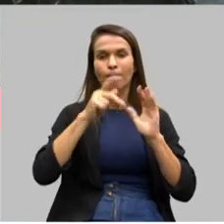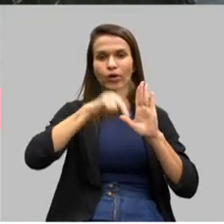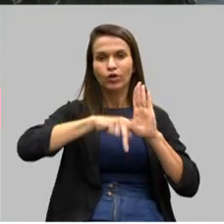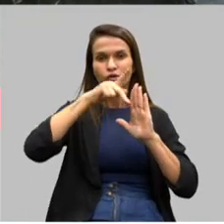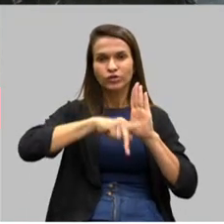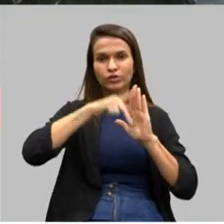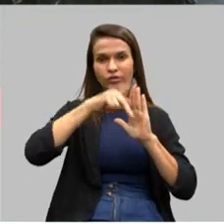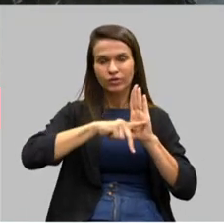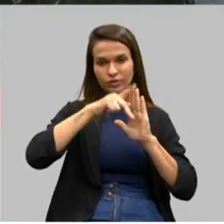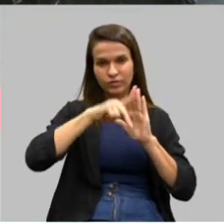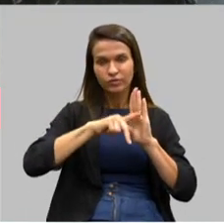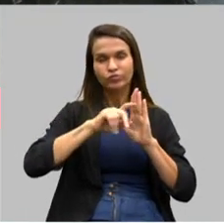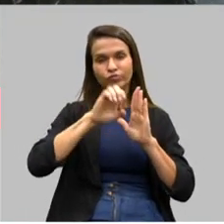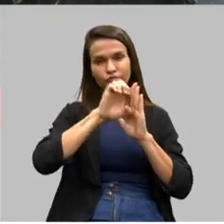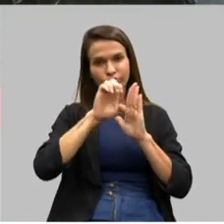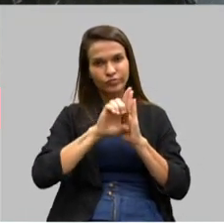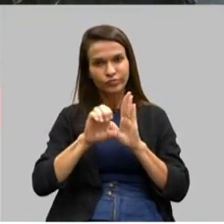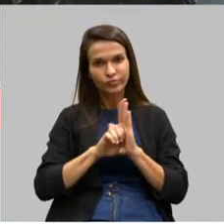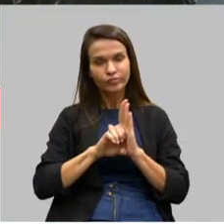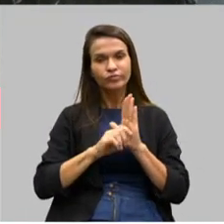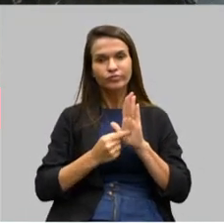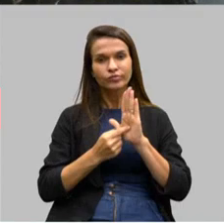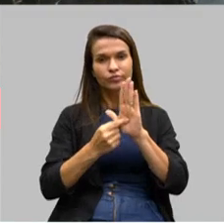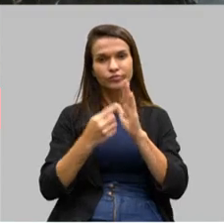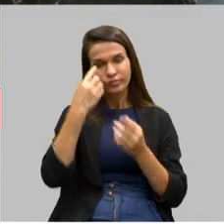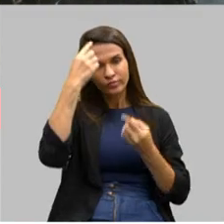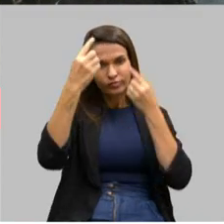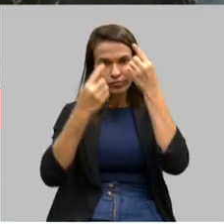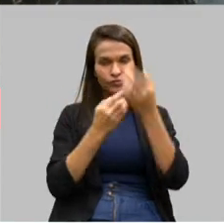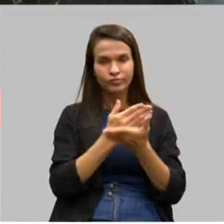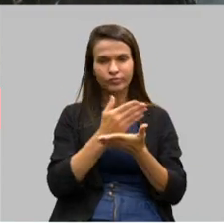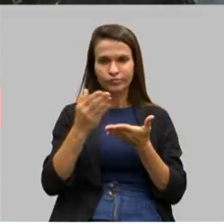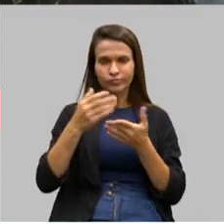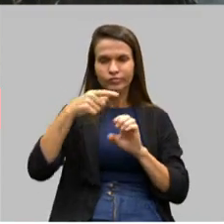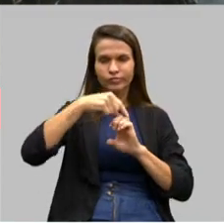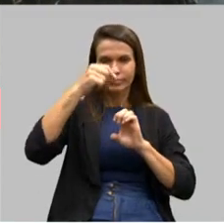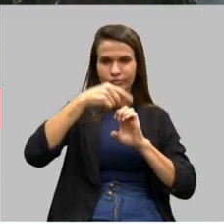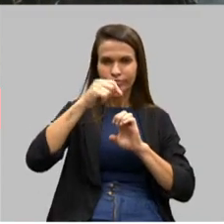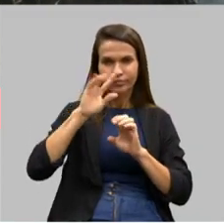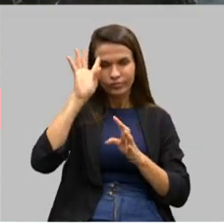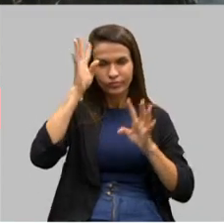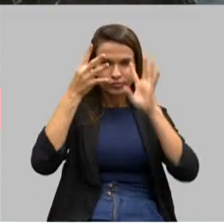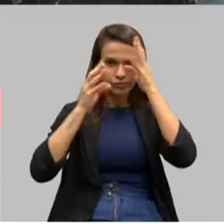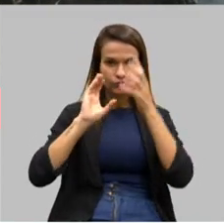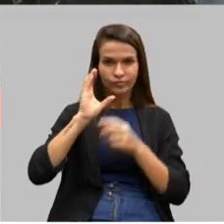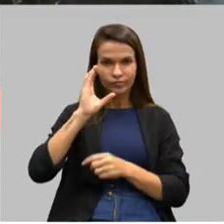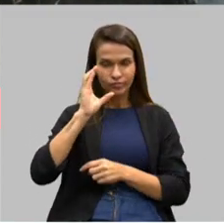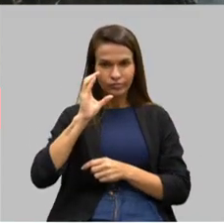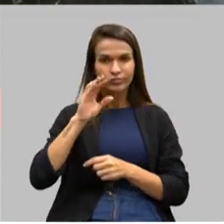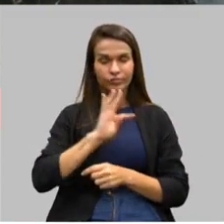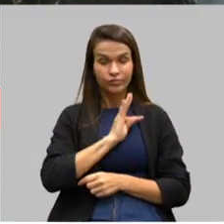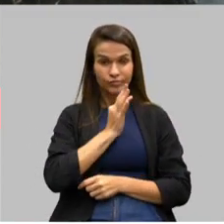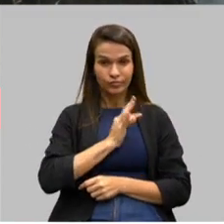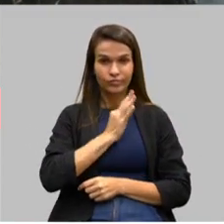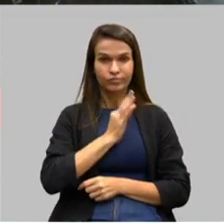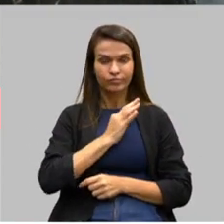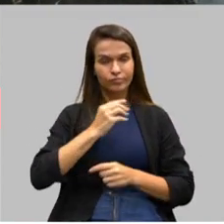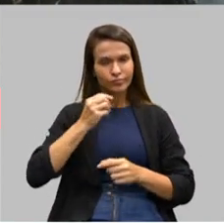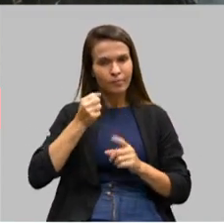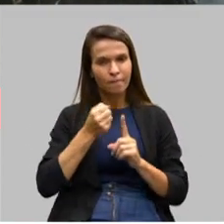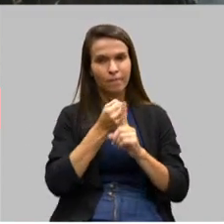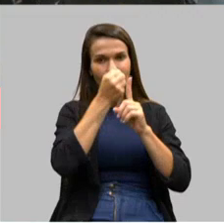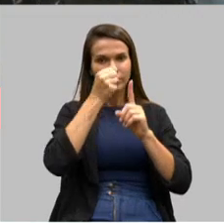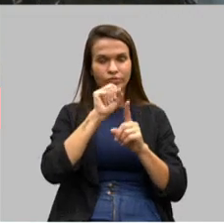de startups que apresentem ideias e iniciativas empreendedoras, soluções científicas e tecnológicas de impacto